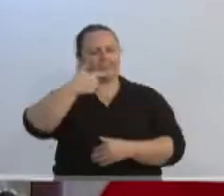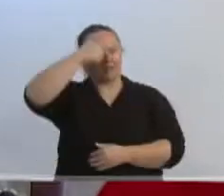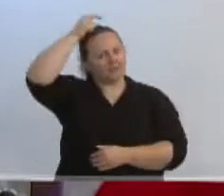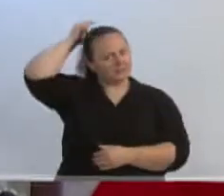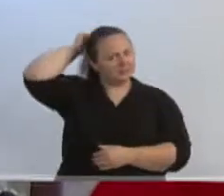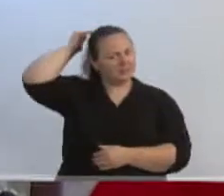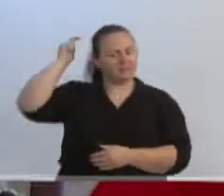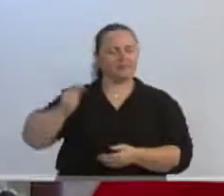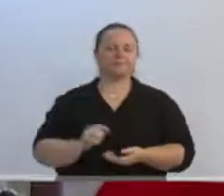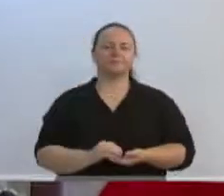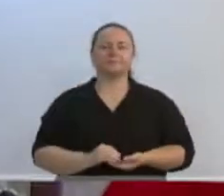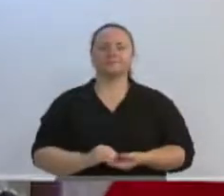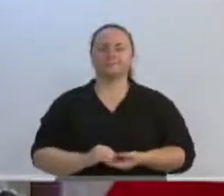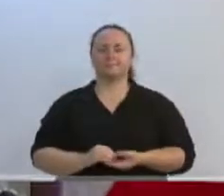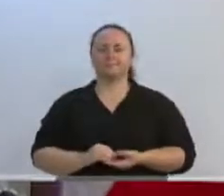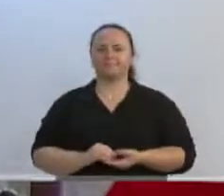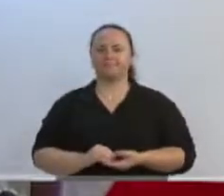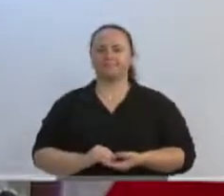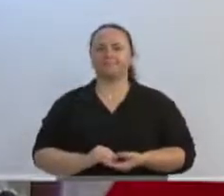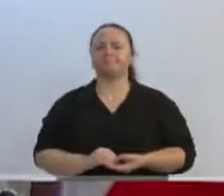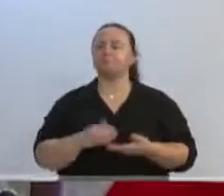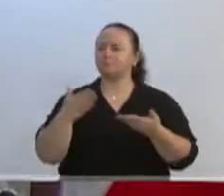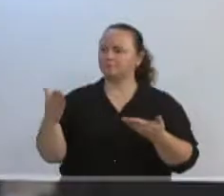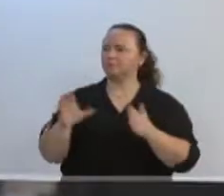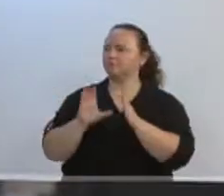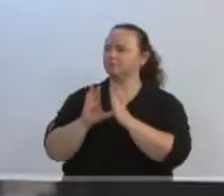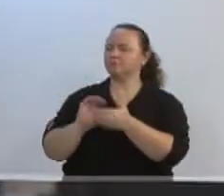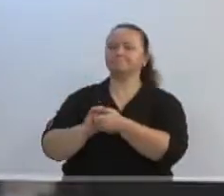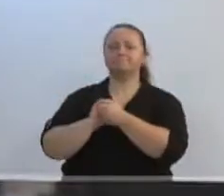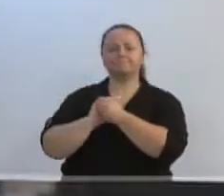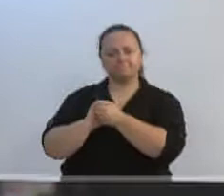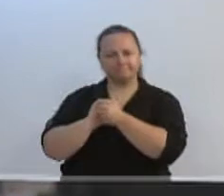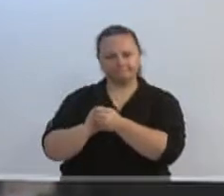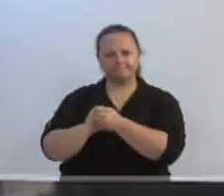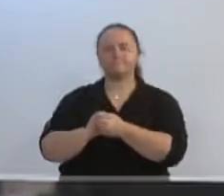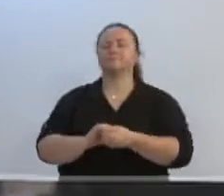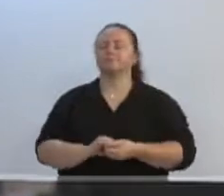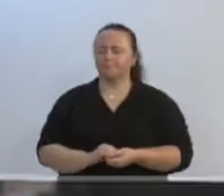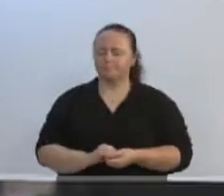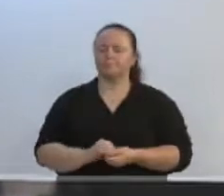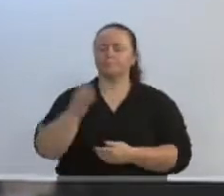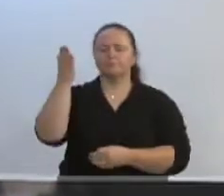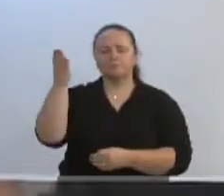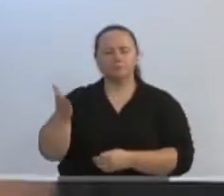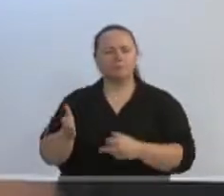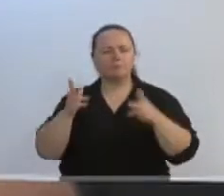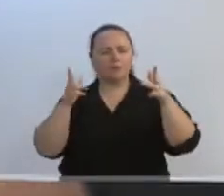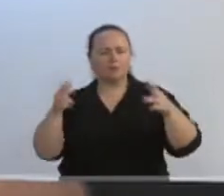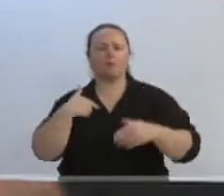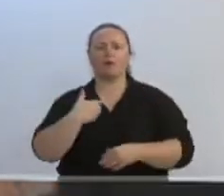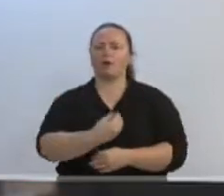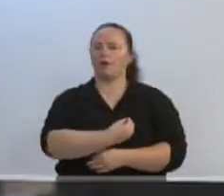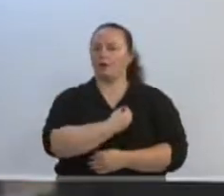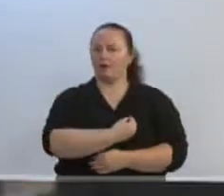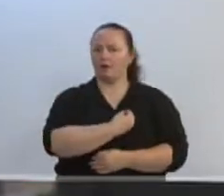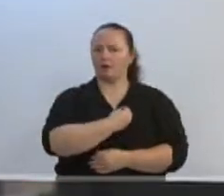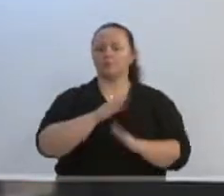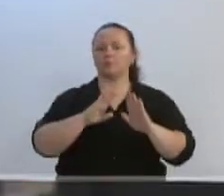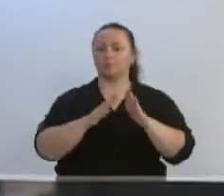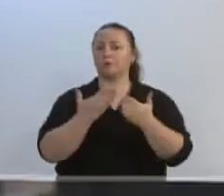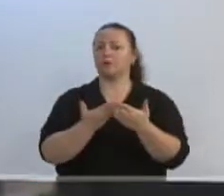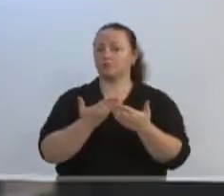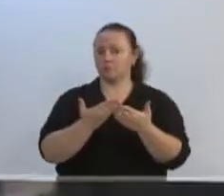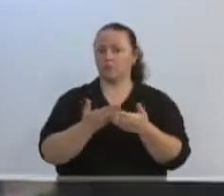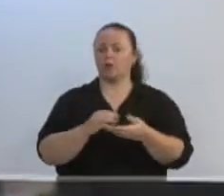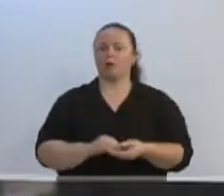Adriano Pereira, em a parte. Vereador Caminha, quero lhe cumprimentar. Como Vossa Excelência, eu também estive lá, mais de uma vez, inclusive, Vossa